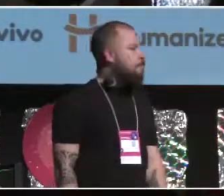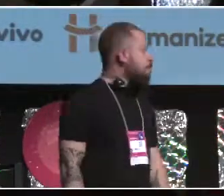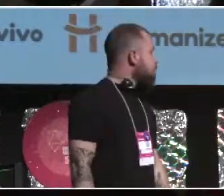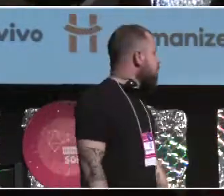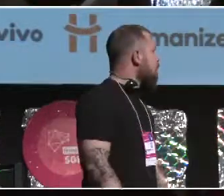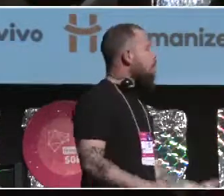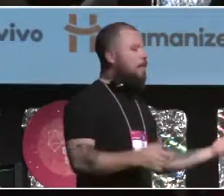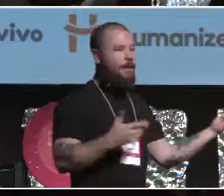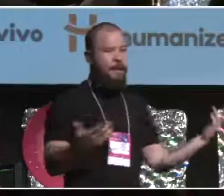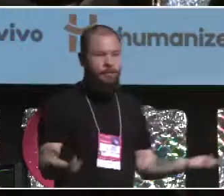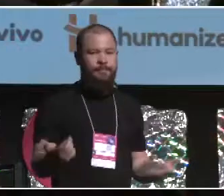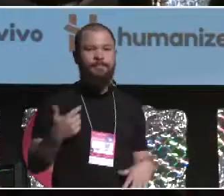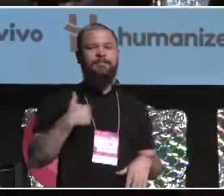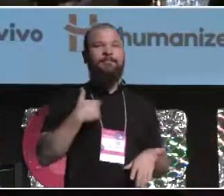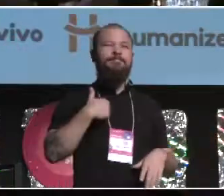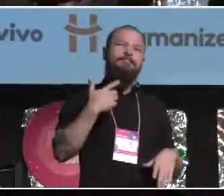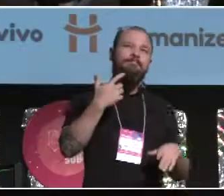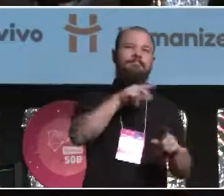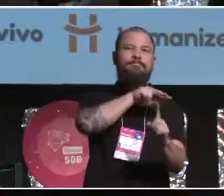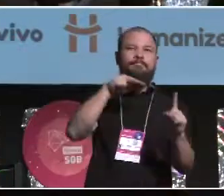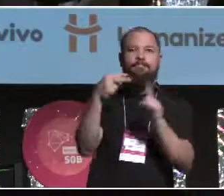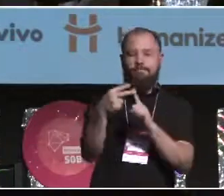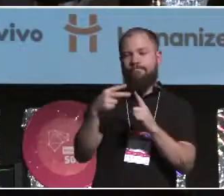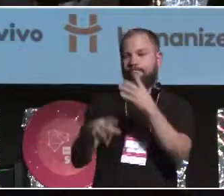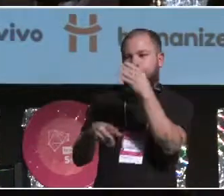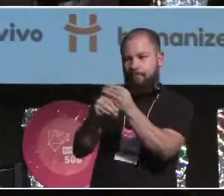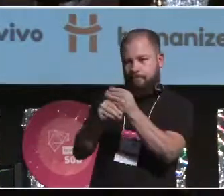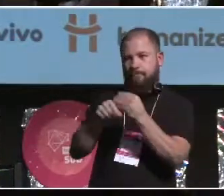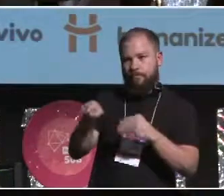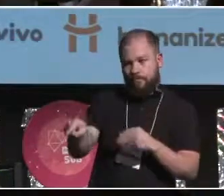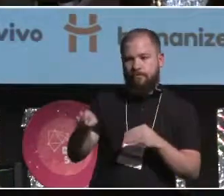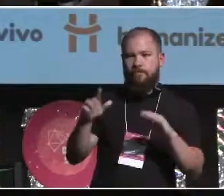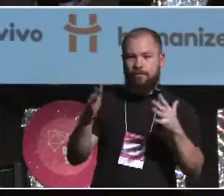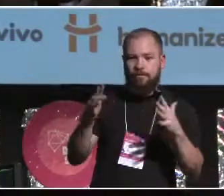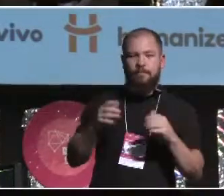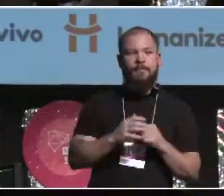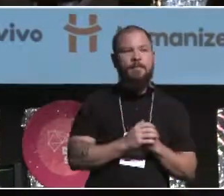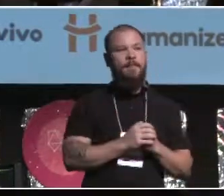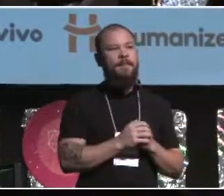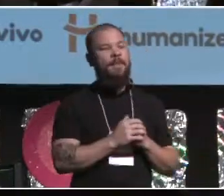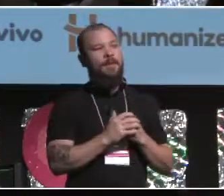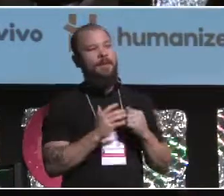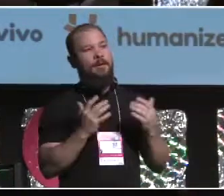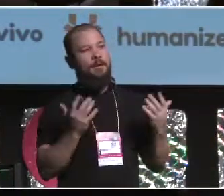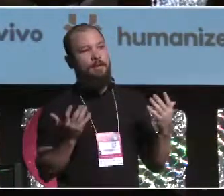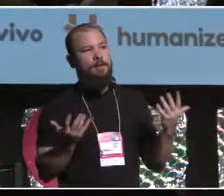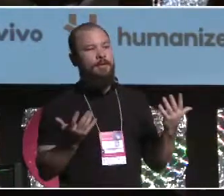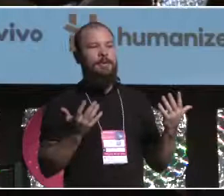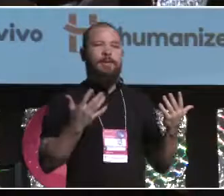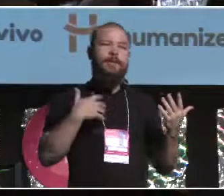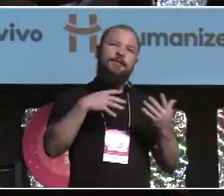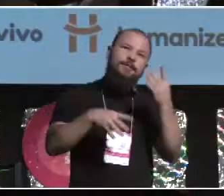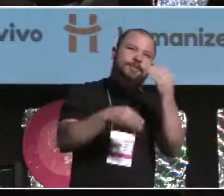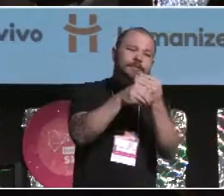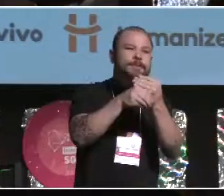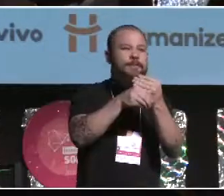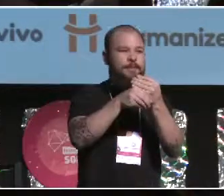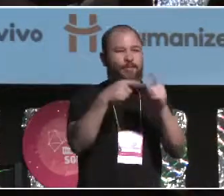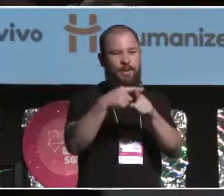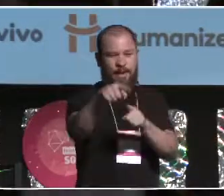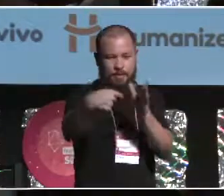Vou me permitir trazer uma perspectiva complementar e, quem sabe, trazer mais elementos para essa